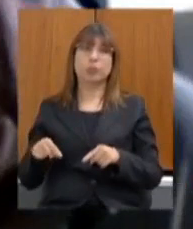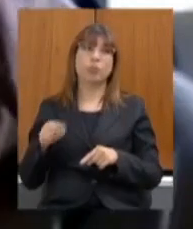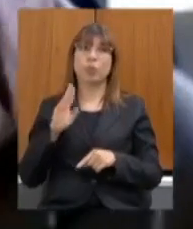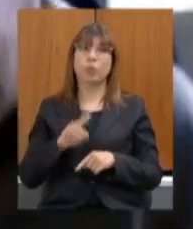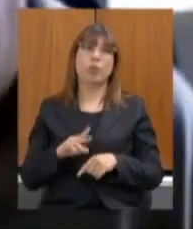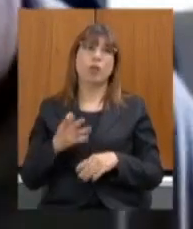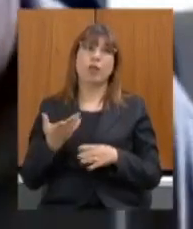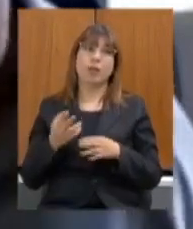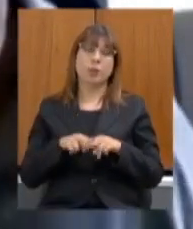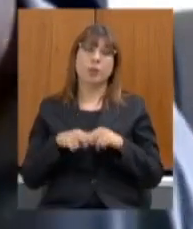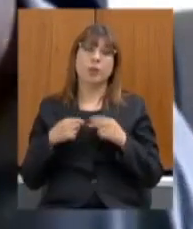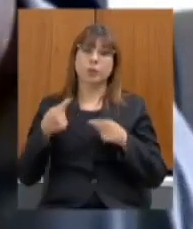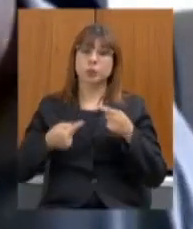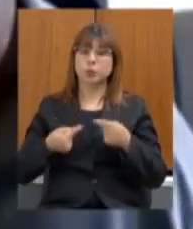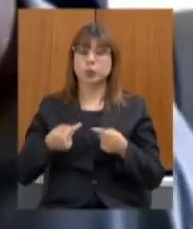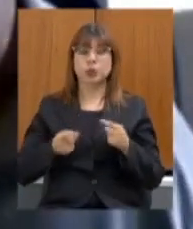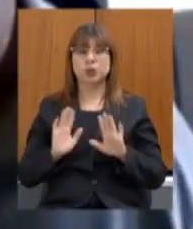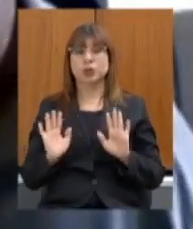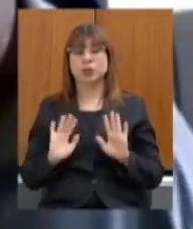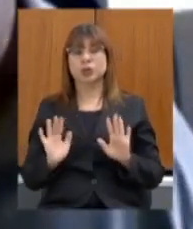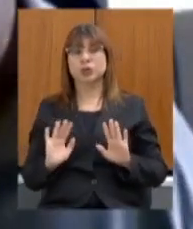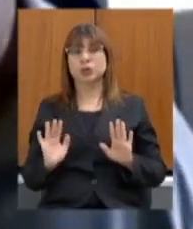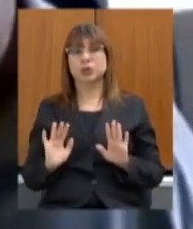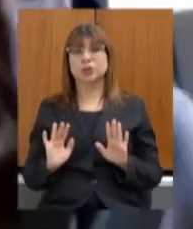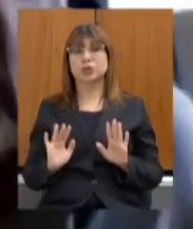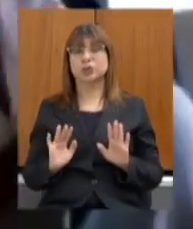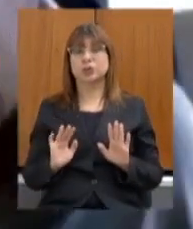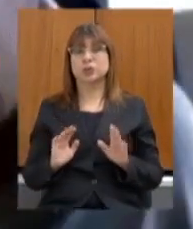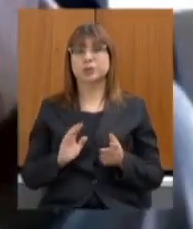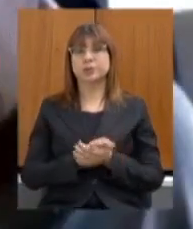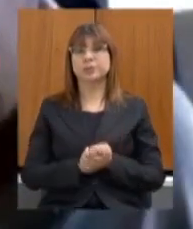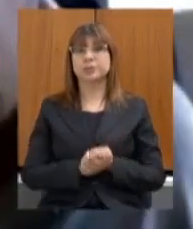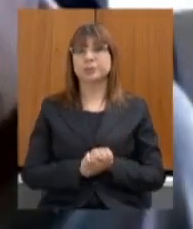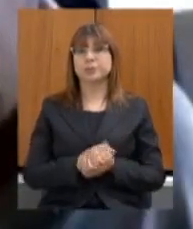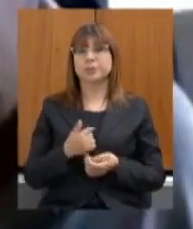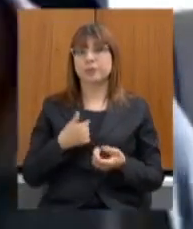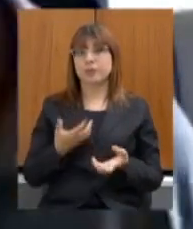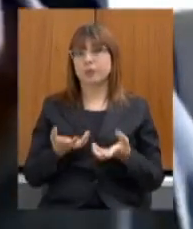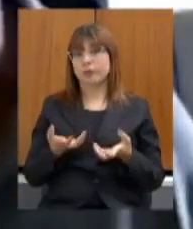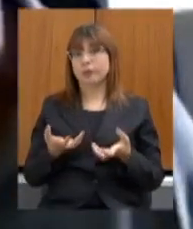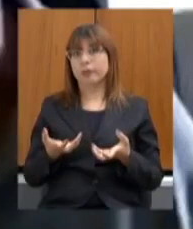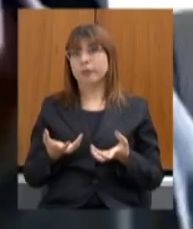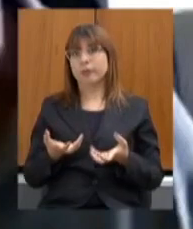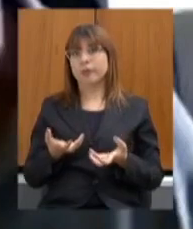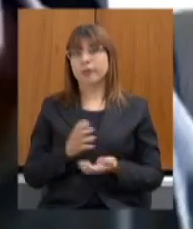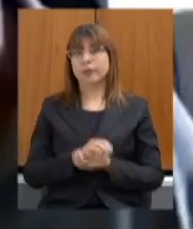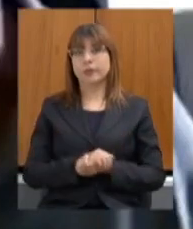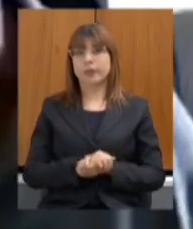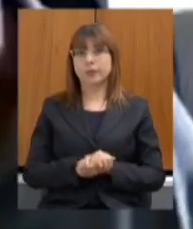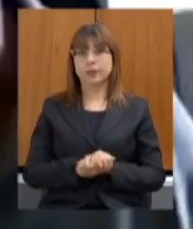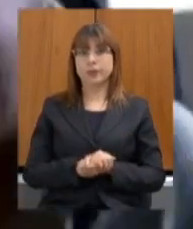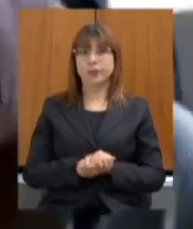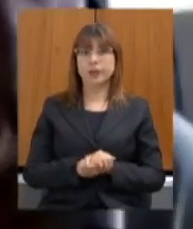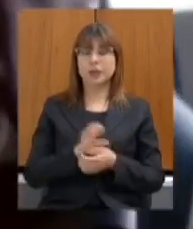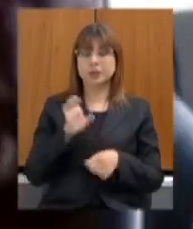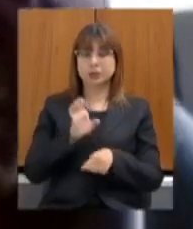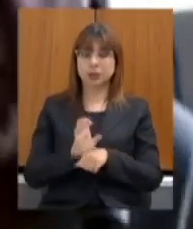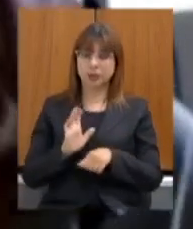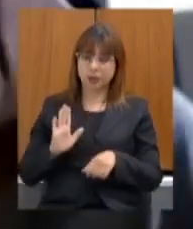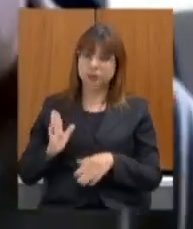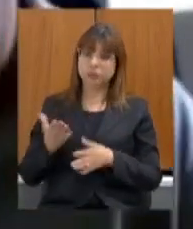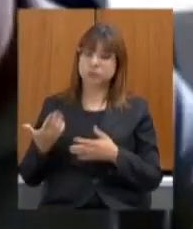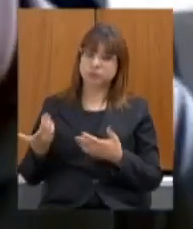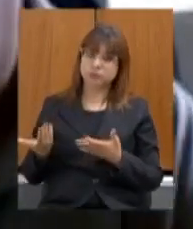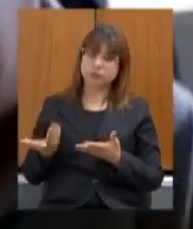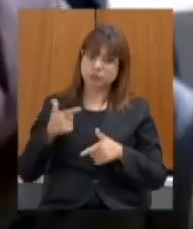política, é por uma questão de oposições muito diferentes. Eu gostaria de um Estado mais interventor, ou